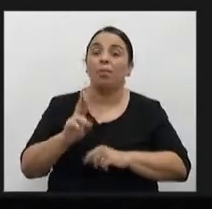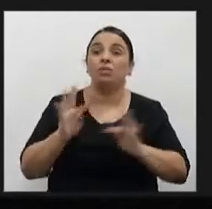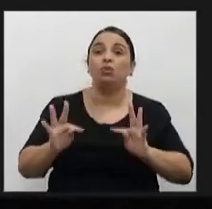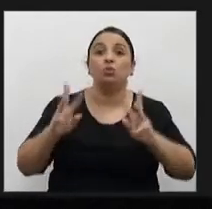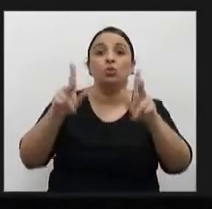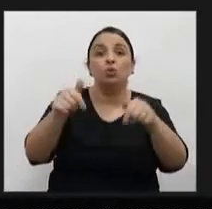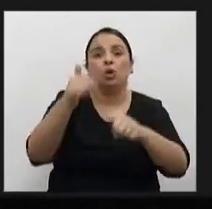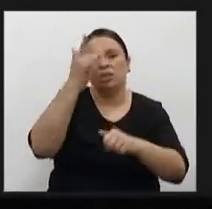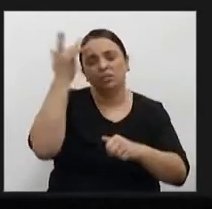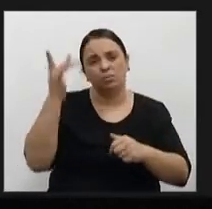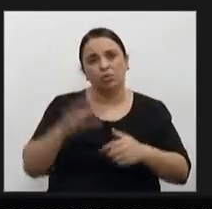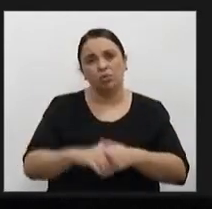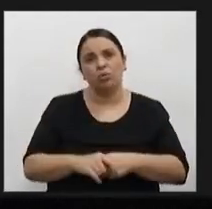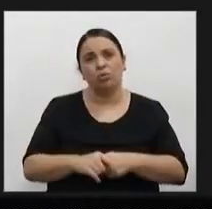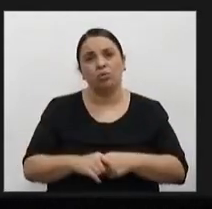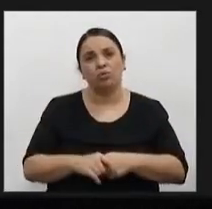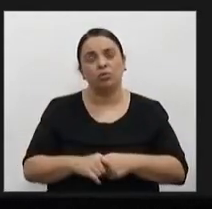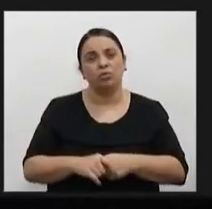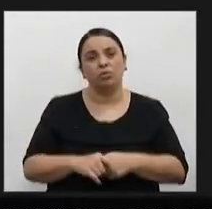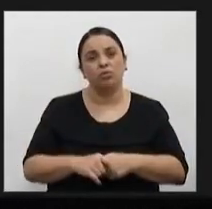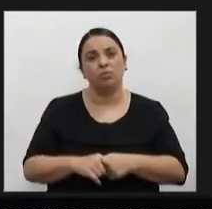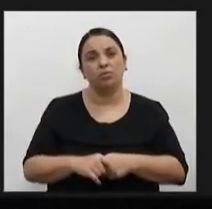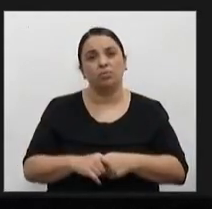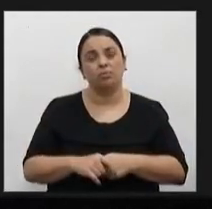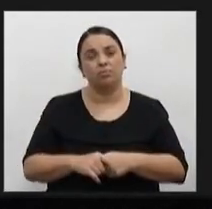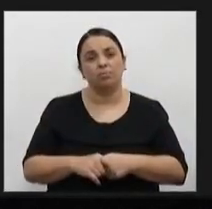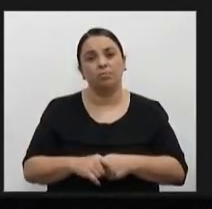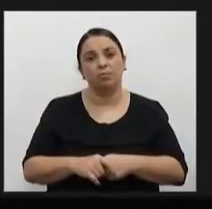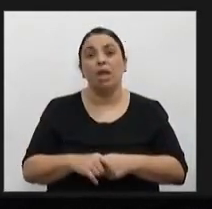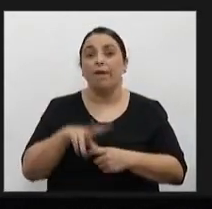vacinar. Então, quando tiver para todos, vai ter para mim também.